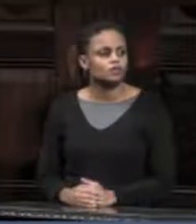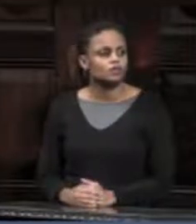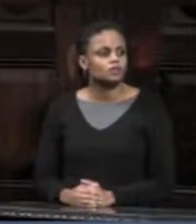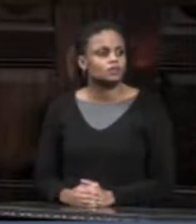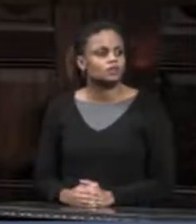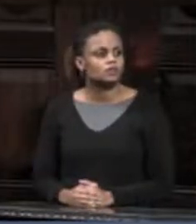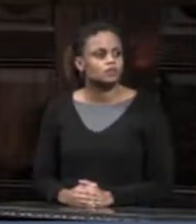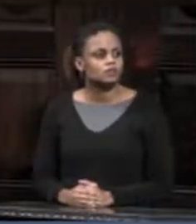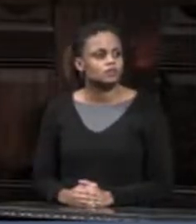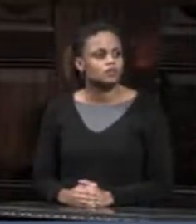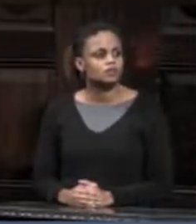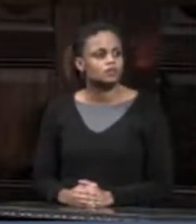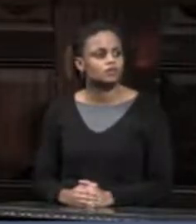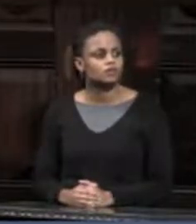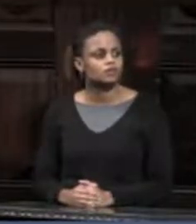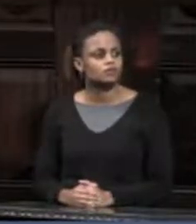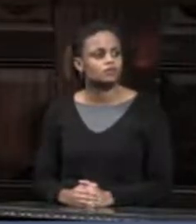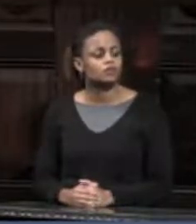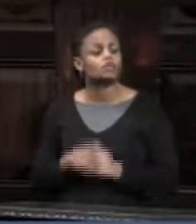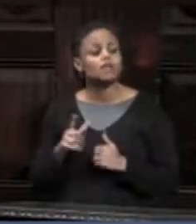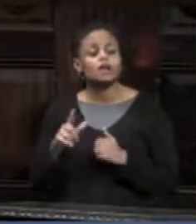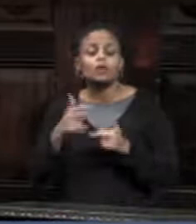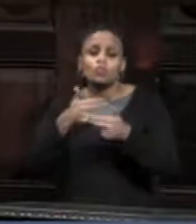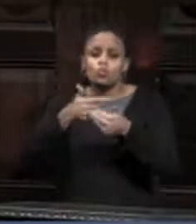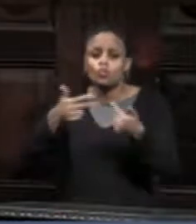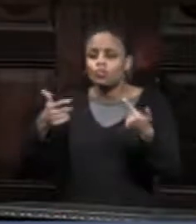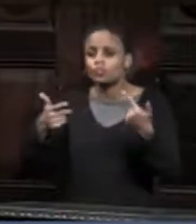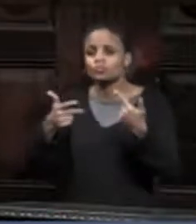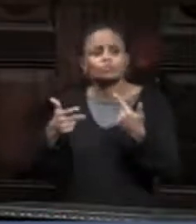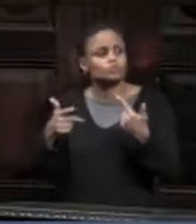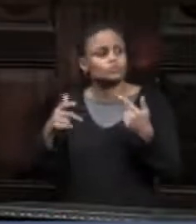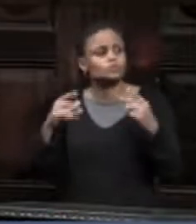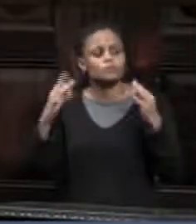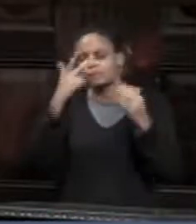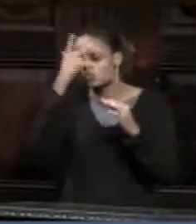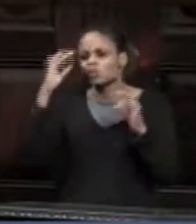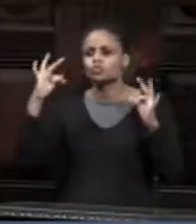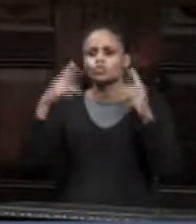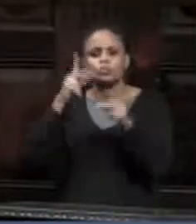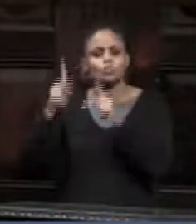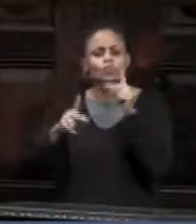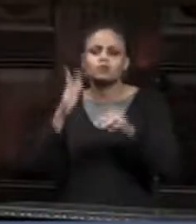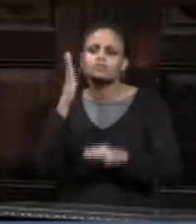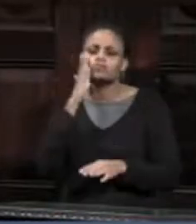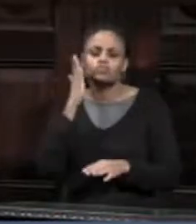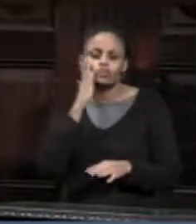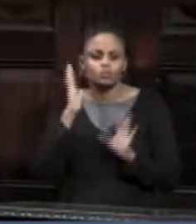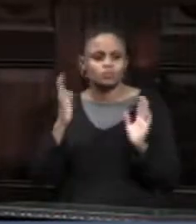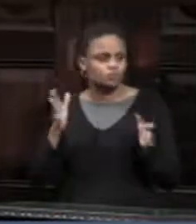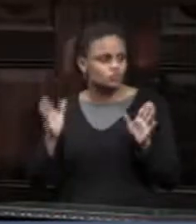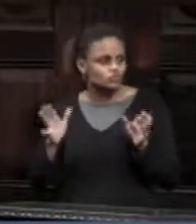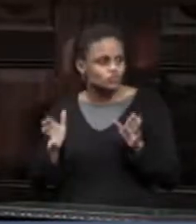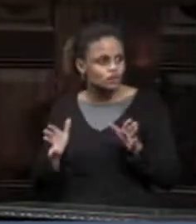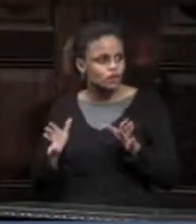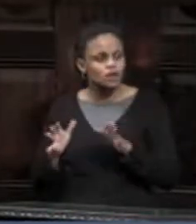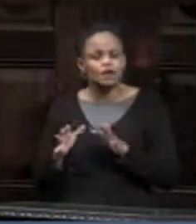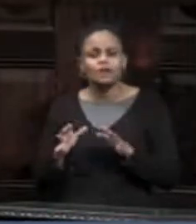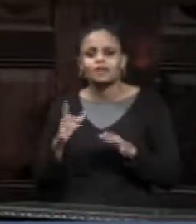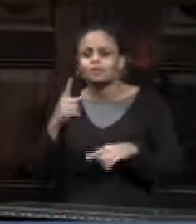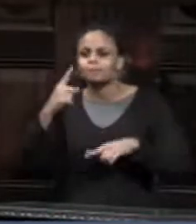que são de conhecimento de toda a população, em que se discute